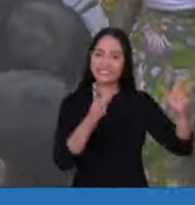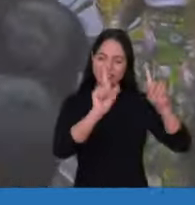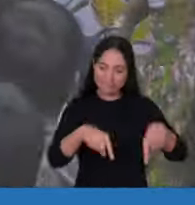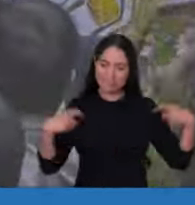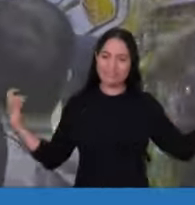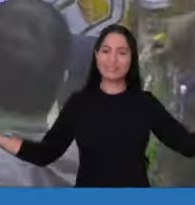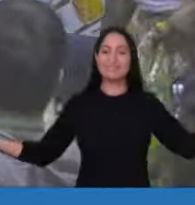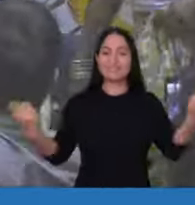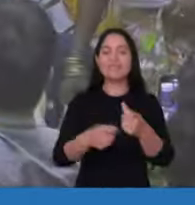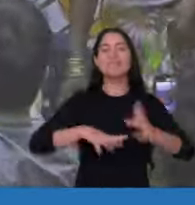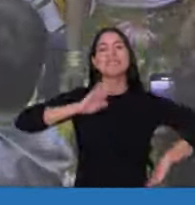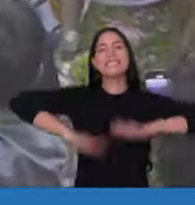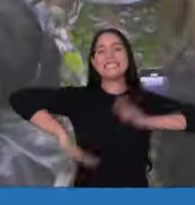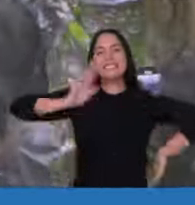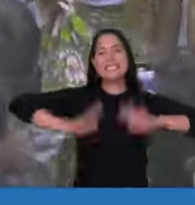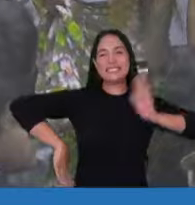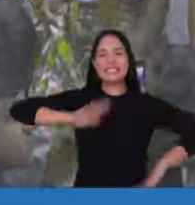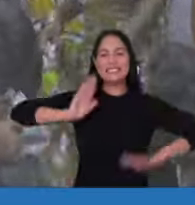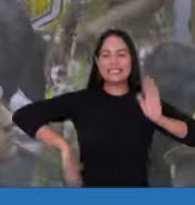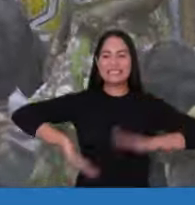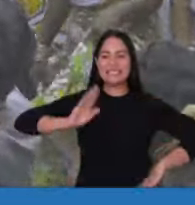convidou. Uma roda de